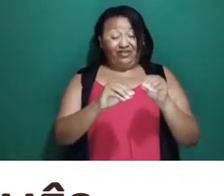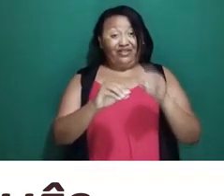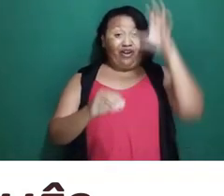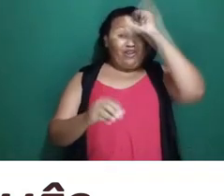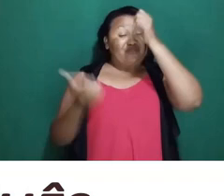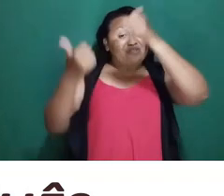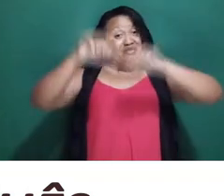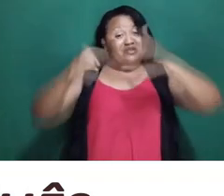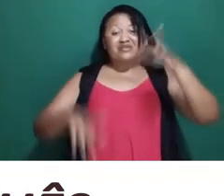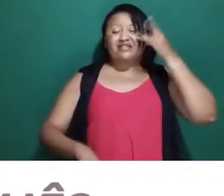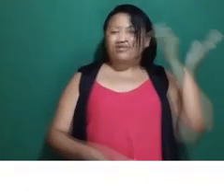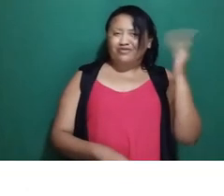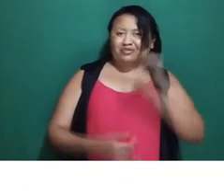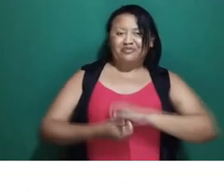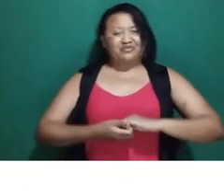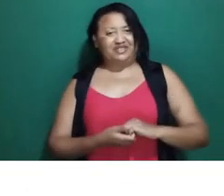lá